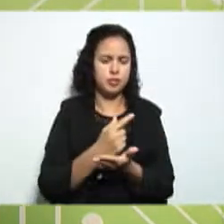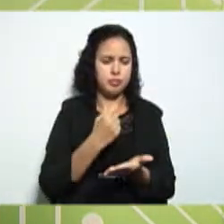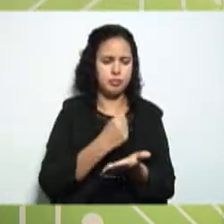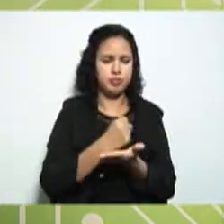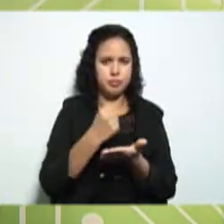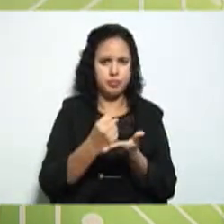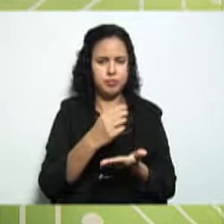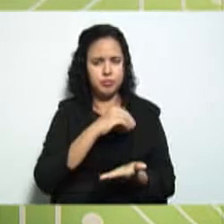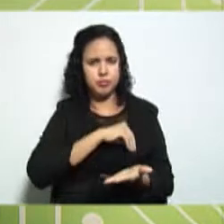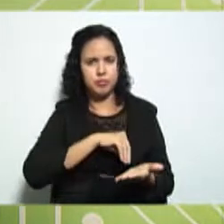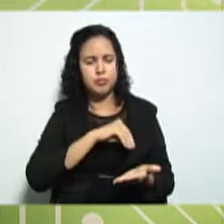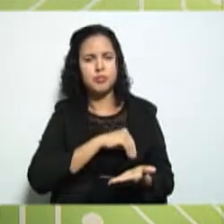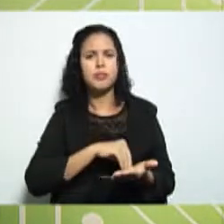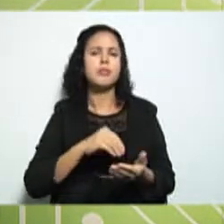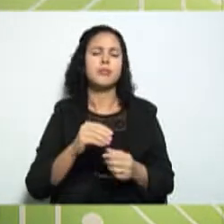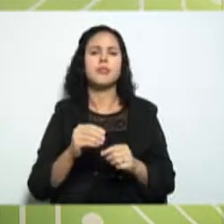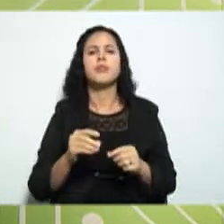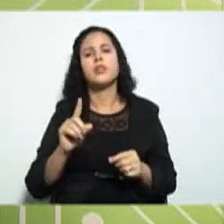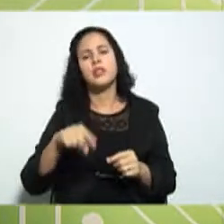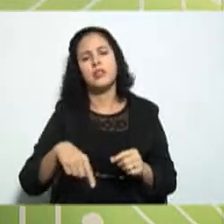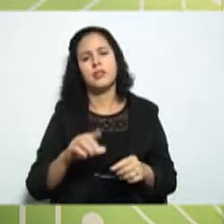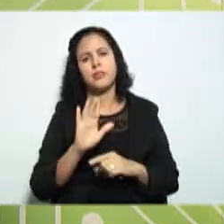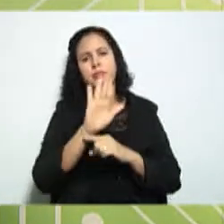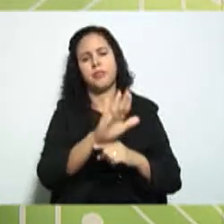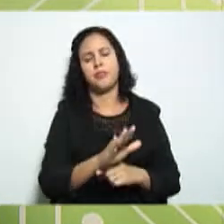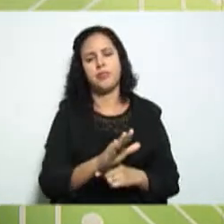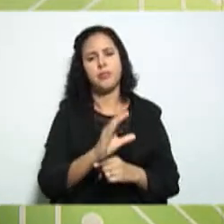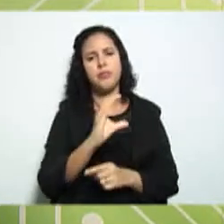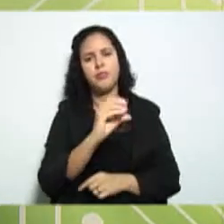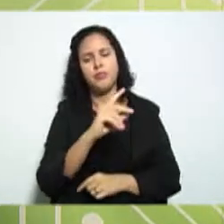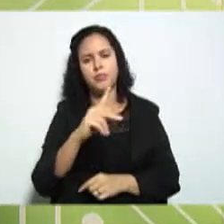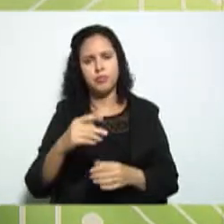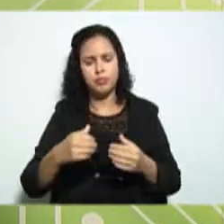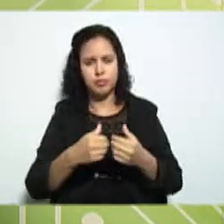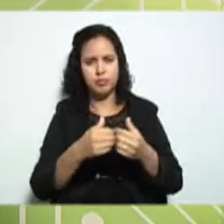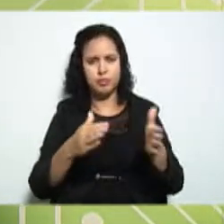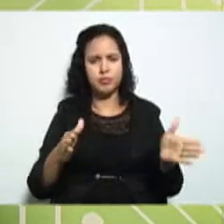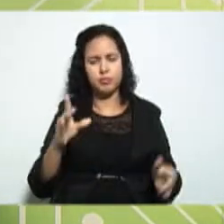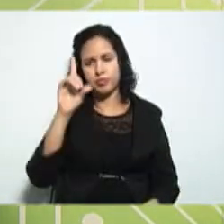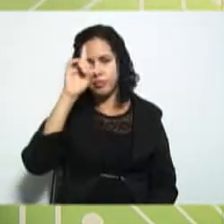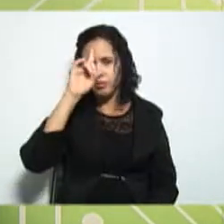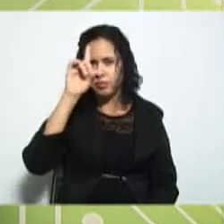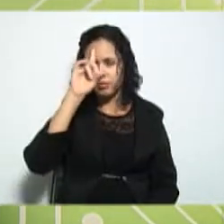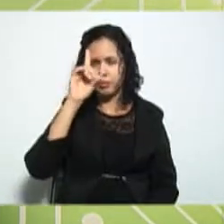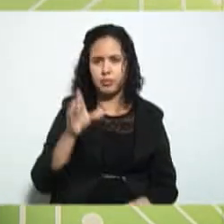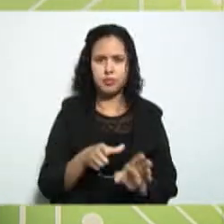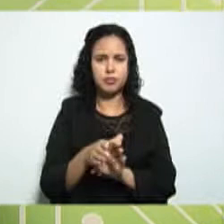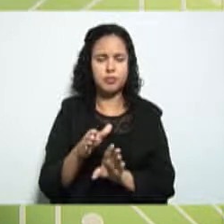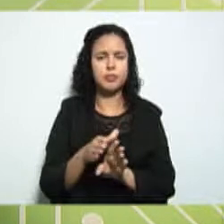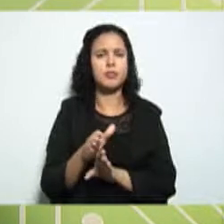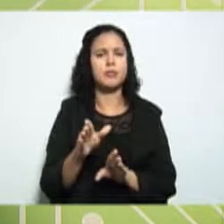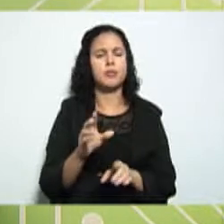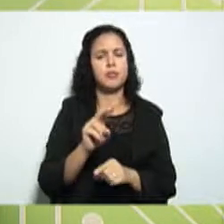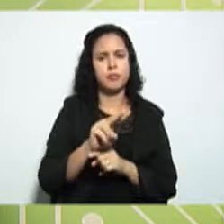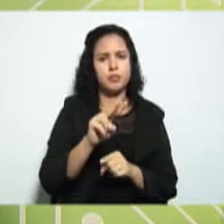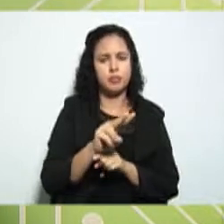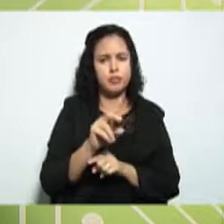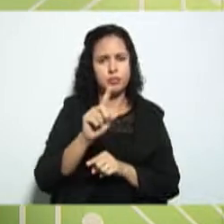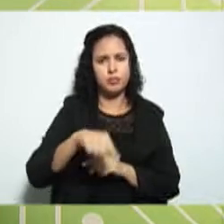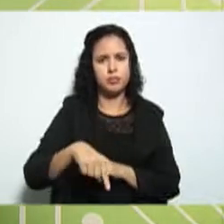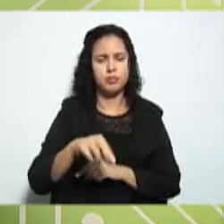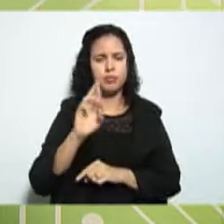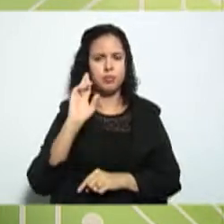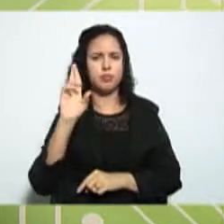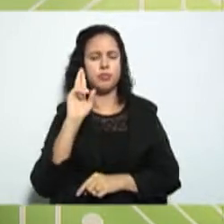que vão fazer a cooperativa ficar aberta no dia a dia, né? E o conselho fiscal é aquele conselho que vai ter essa função de fiscalizar. Ele